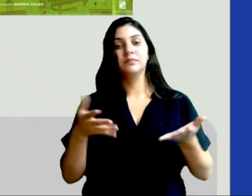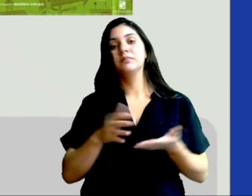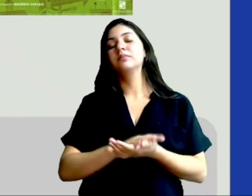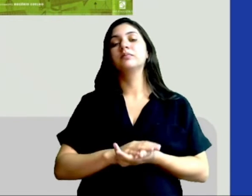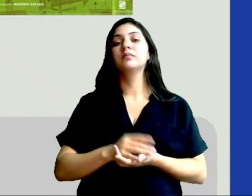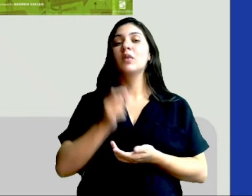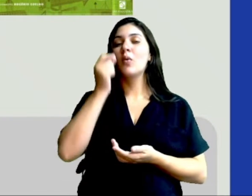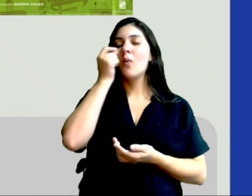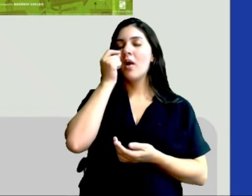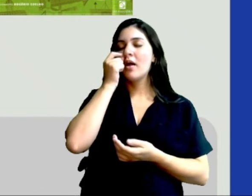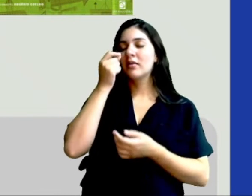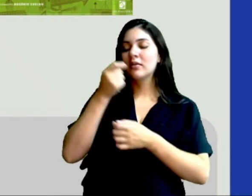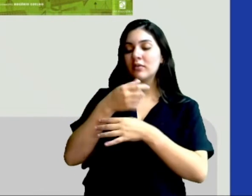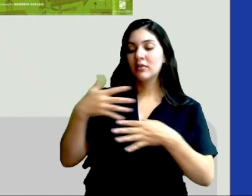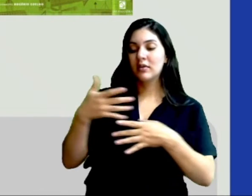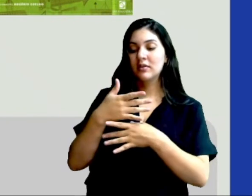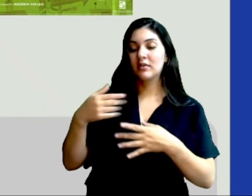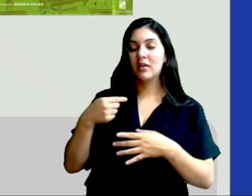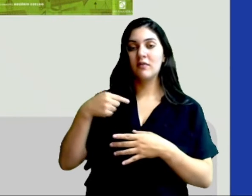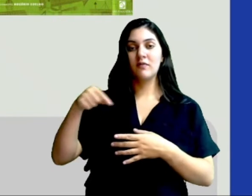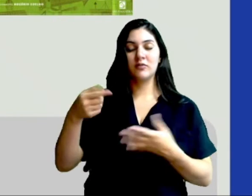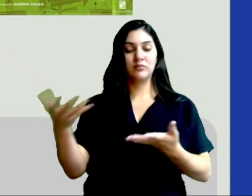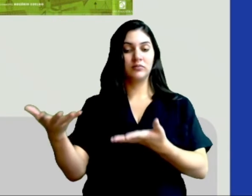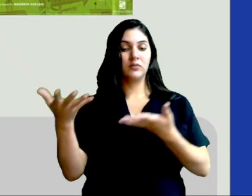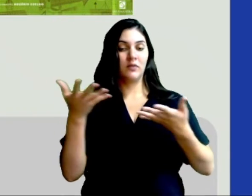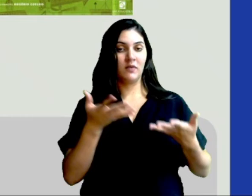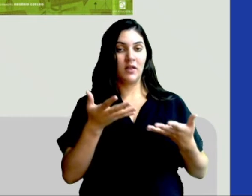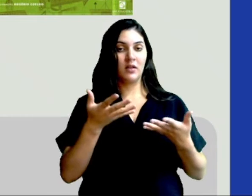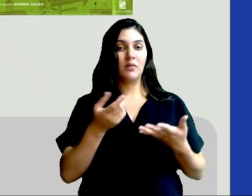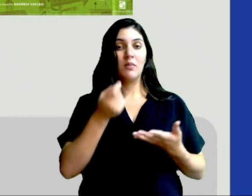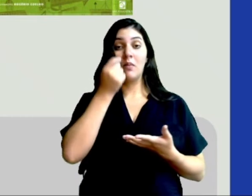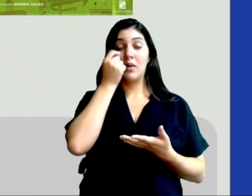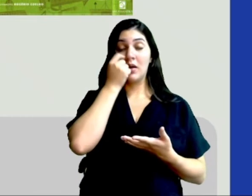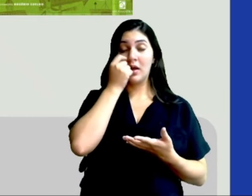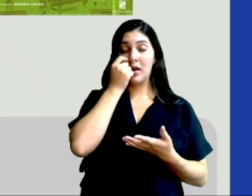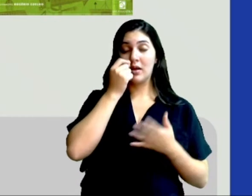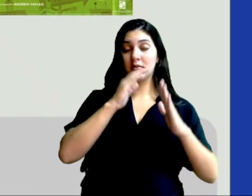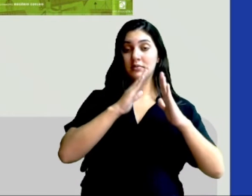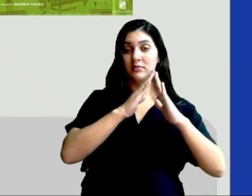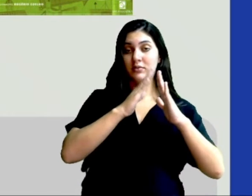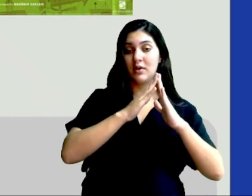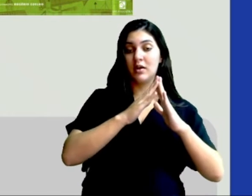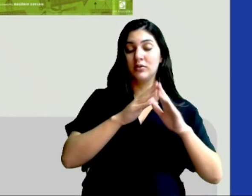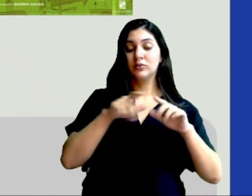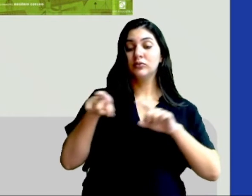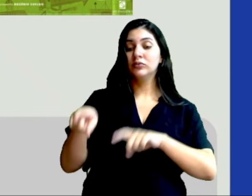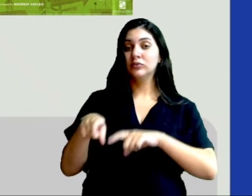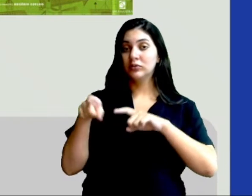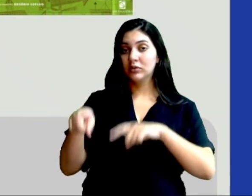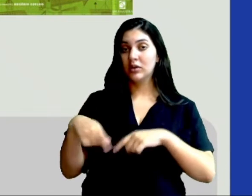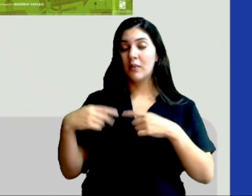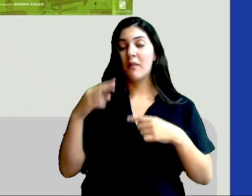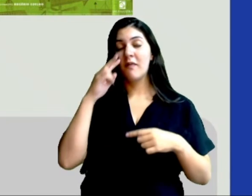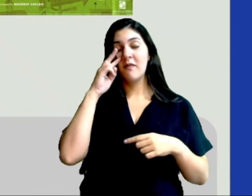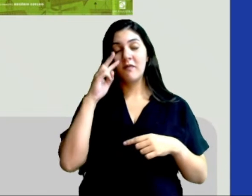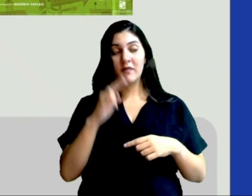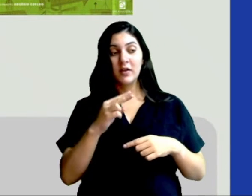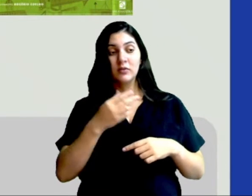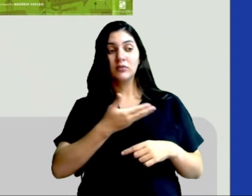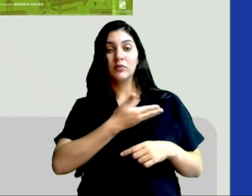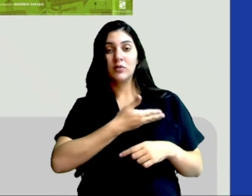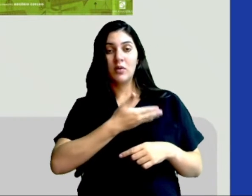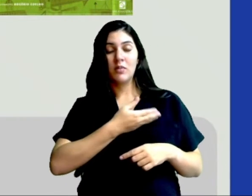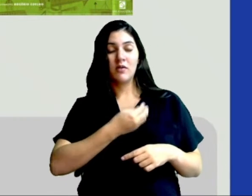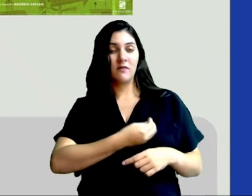um ratinho da cidade foi uma vez convidado para ir à casa de um rato do campo. Vendo que seu companheiro